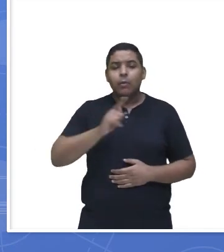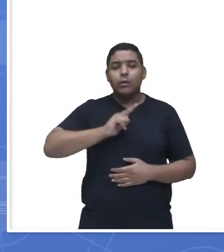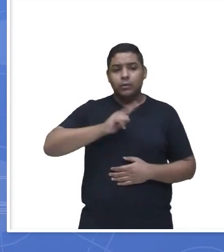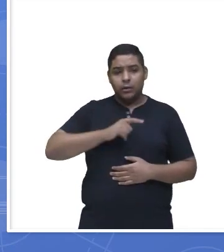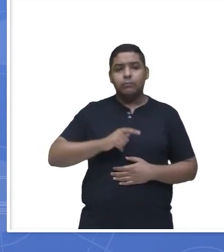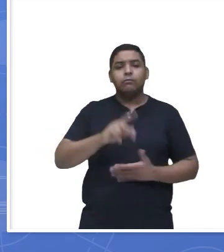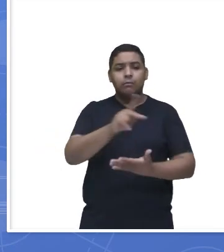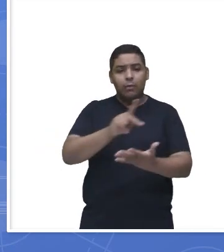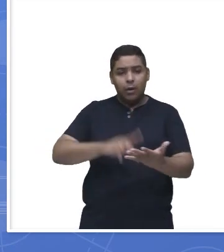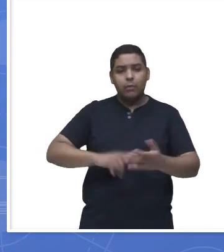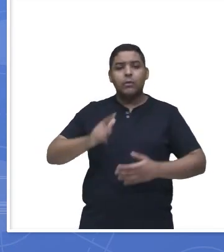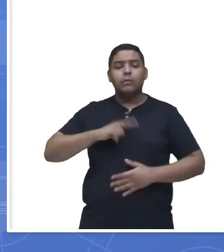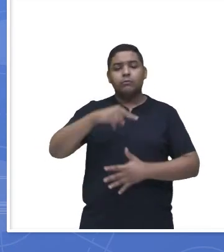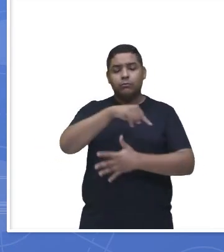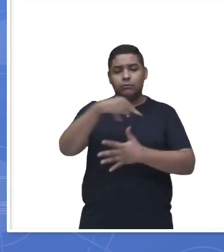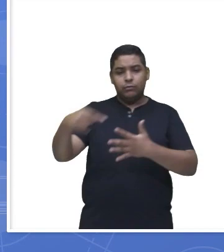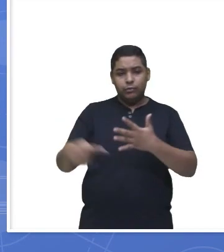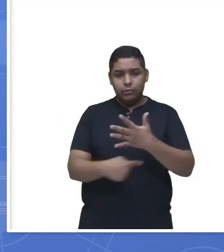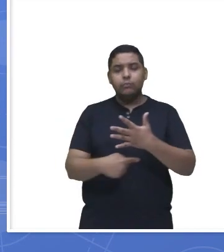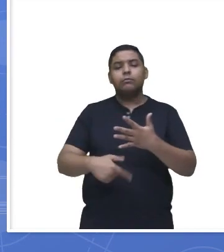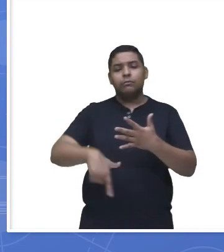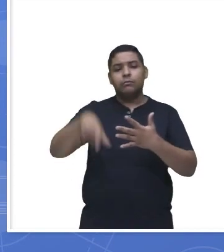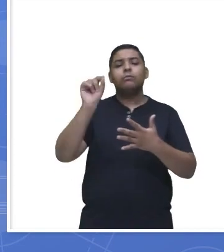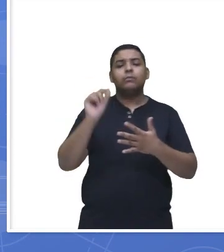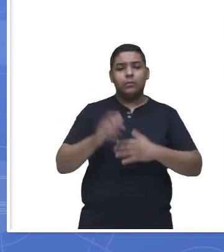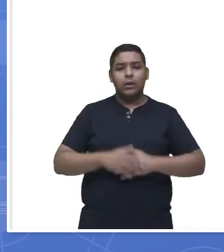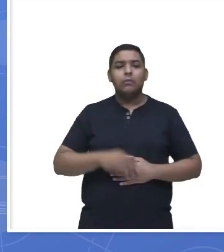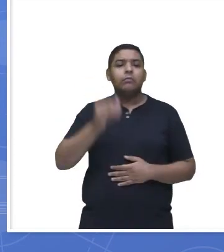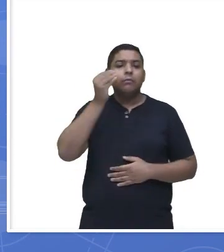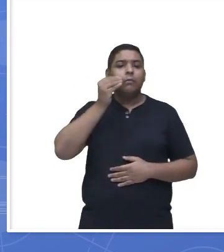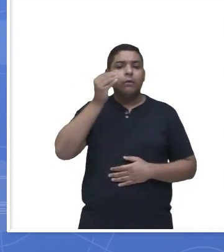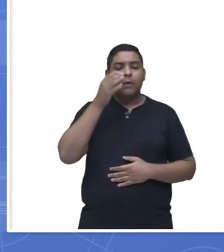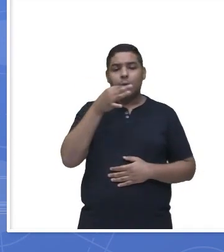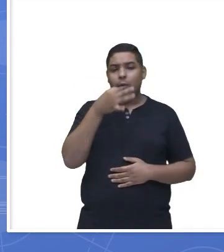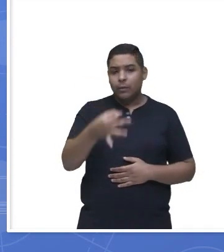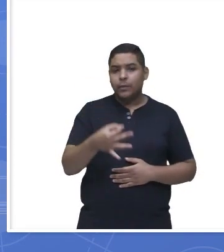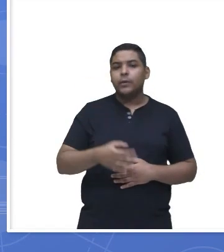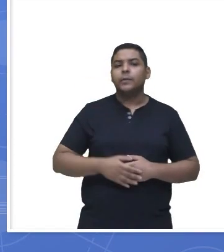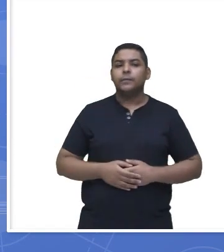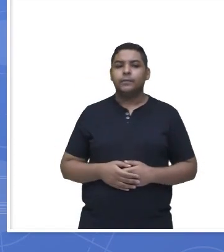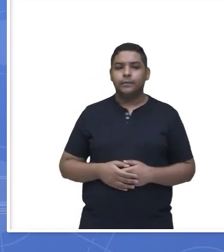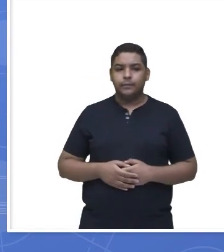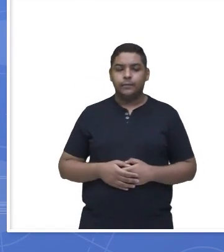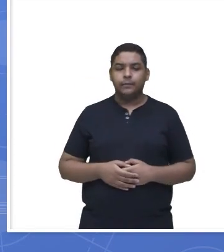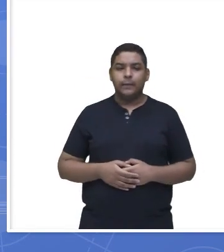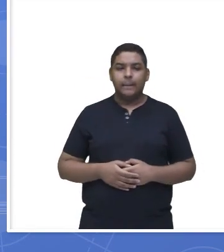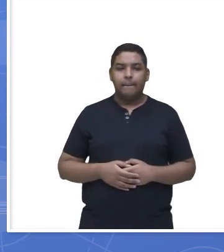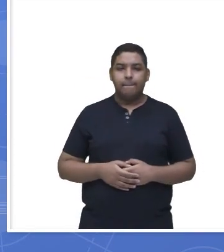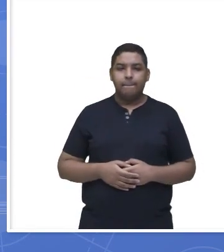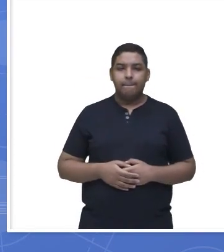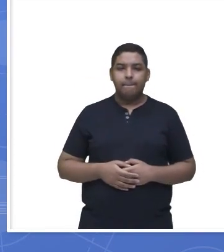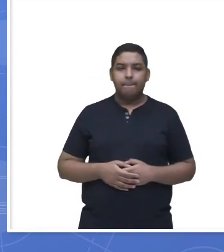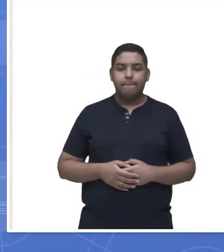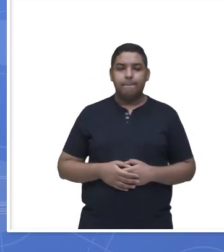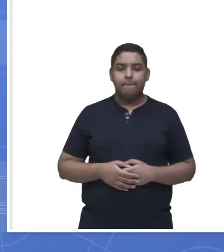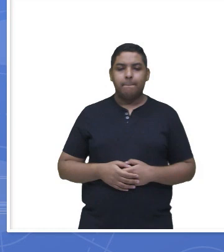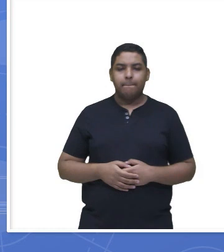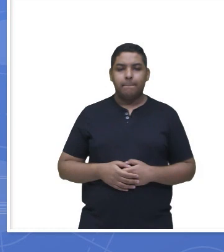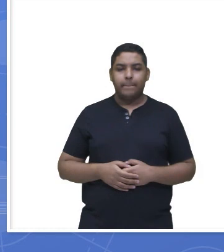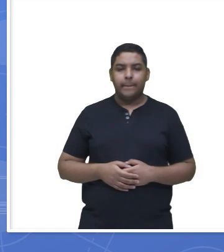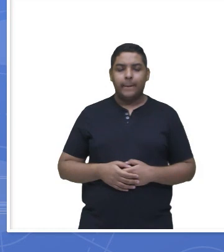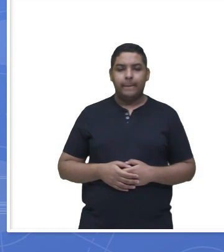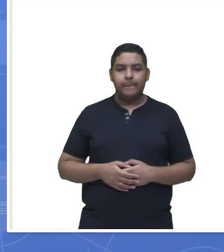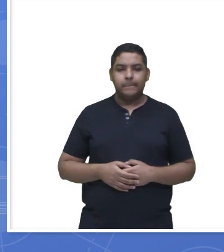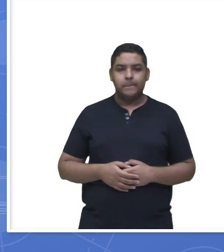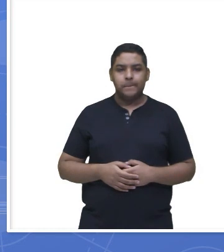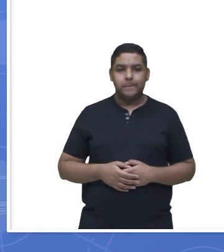as alternativas, nós vamos conferir para comentarmos um pouco mais. Vamos então conferir a resposta agora então e comentarmos. Vamos